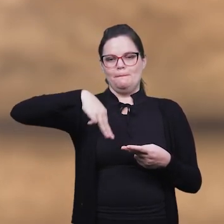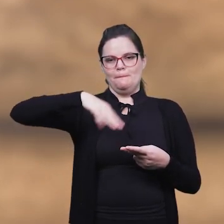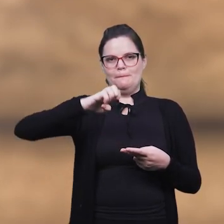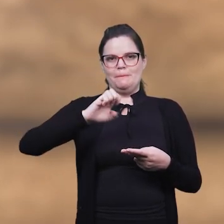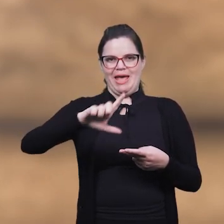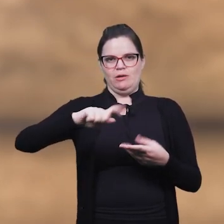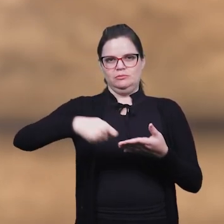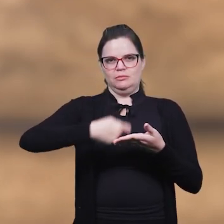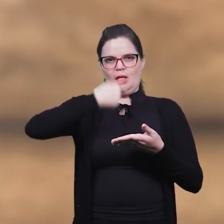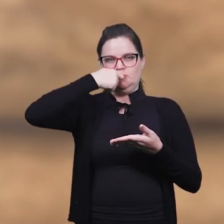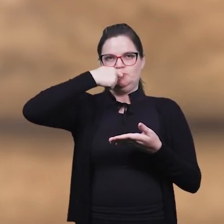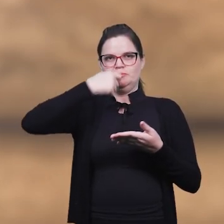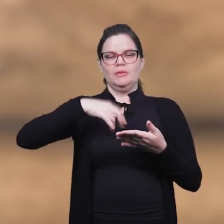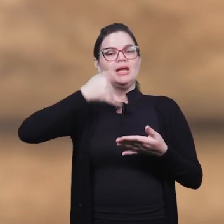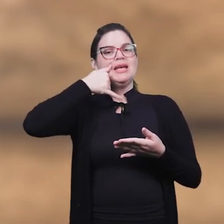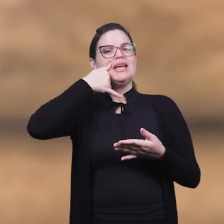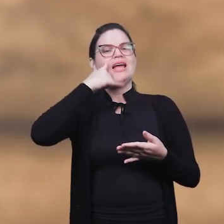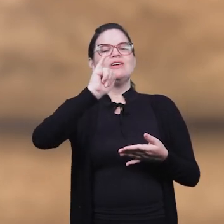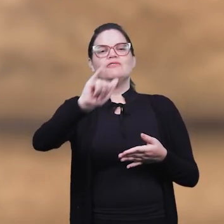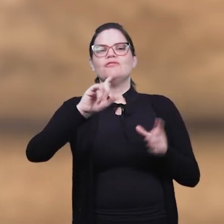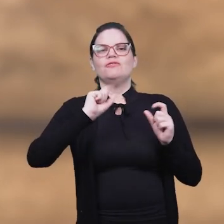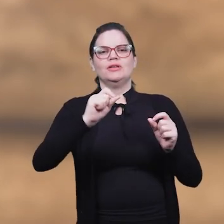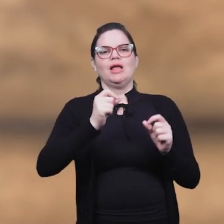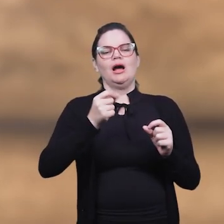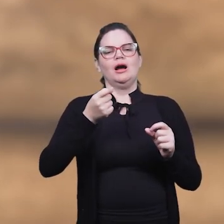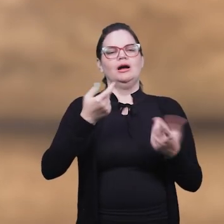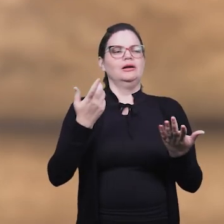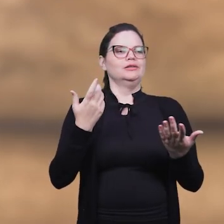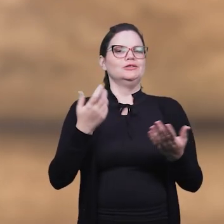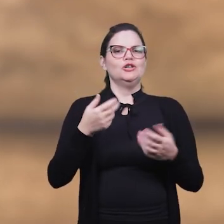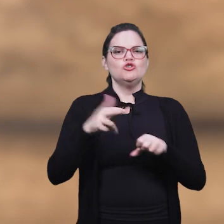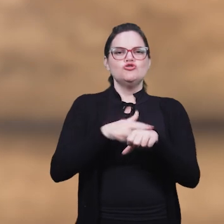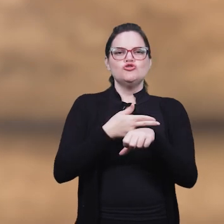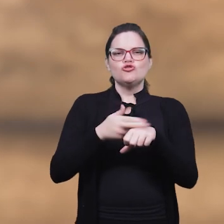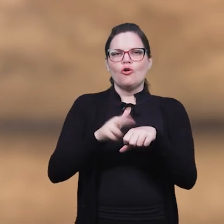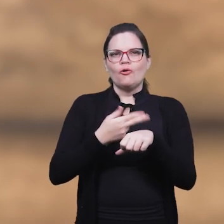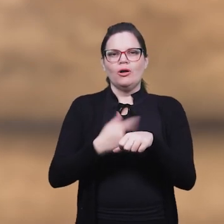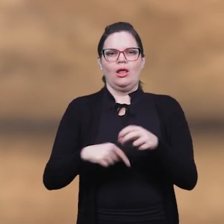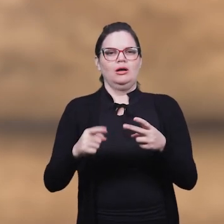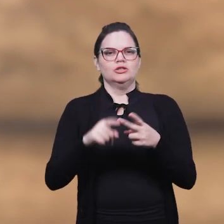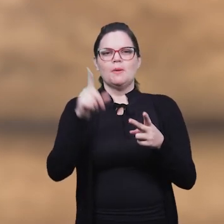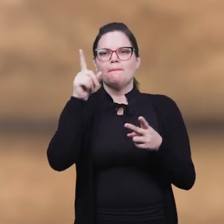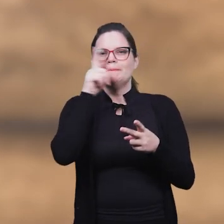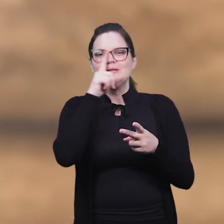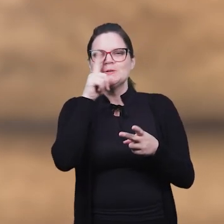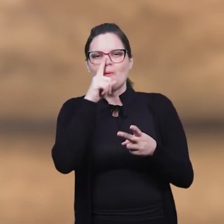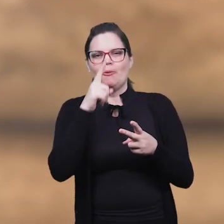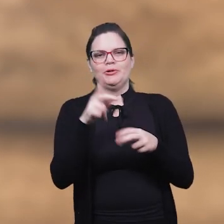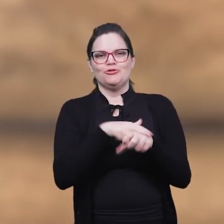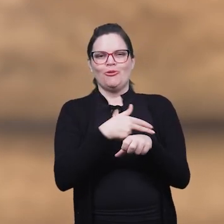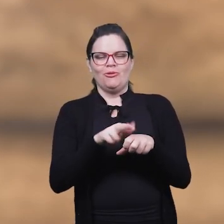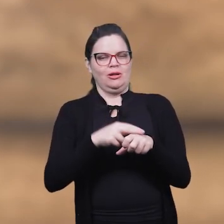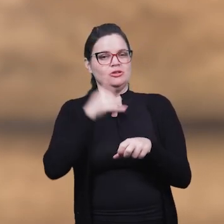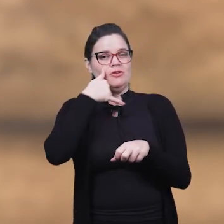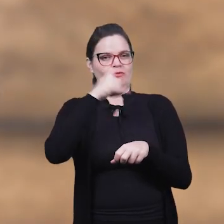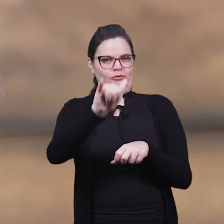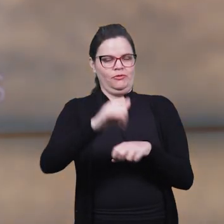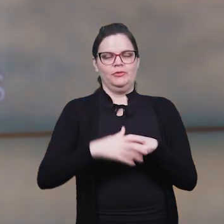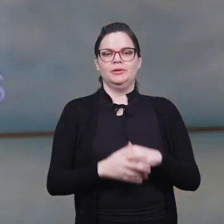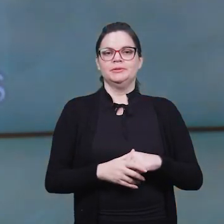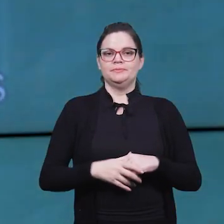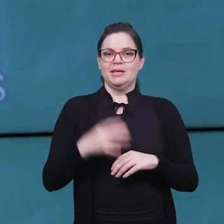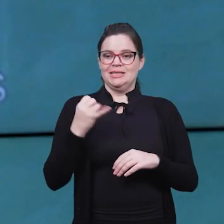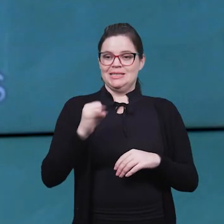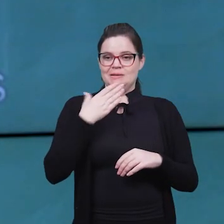evitar bebidas lácteas, chocolates ou biscoitos recheados neste momento. Após a melhora desses